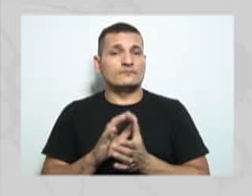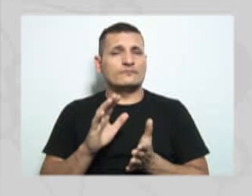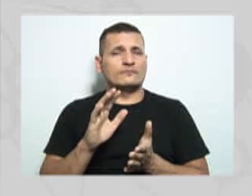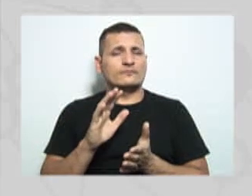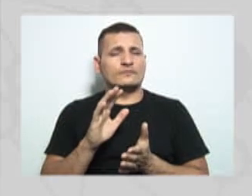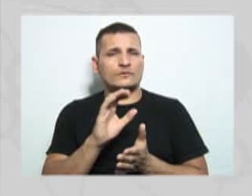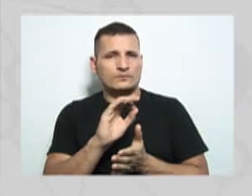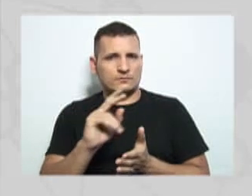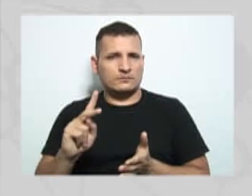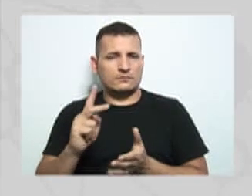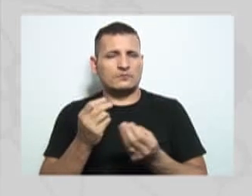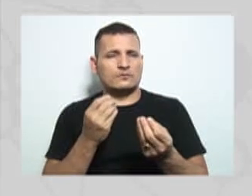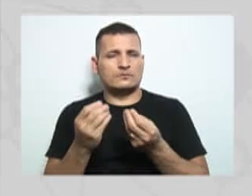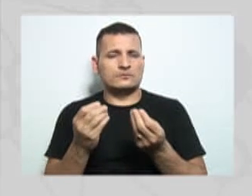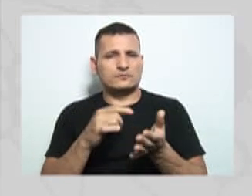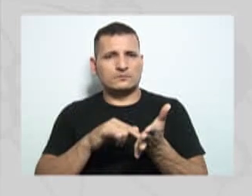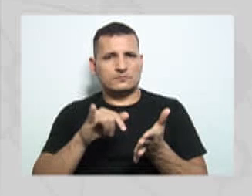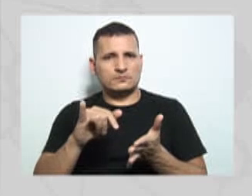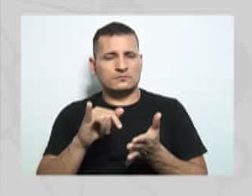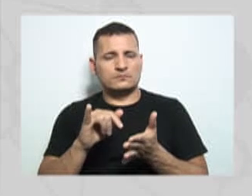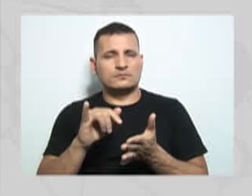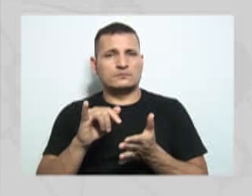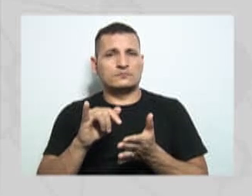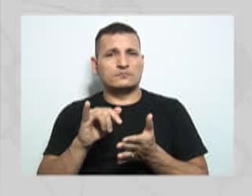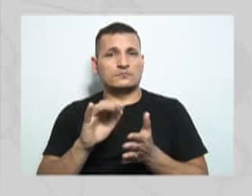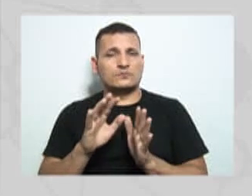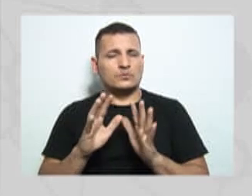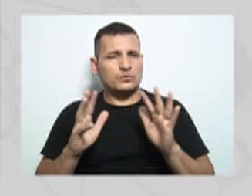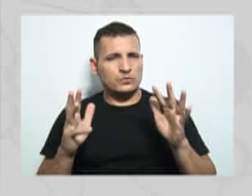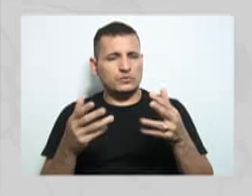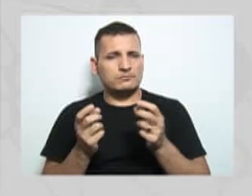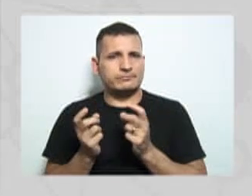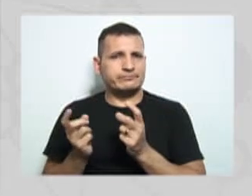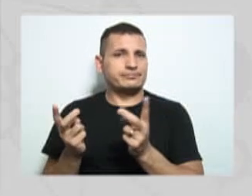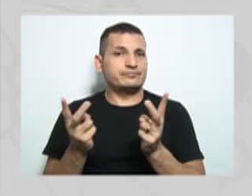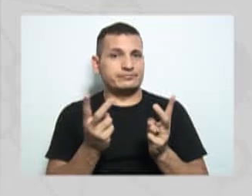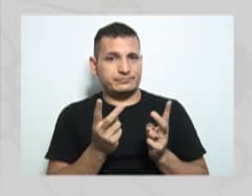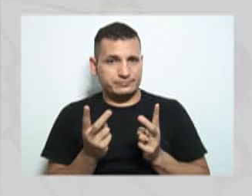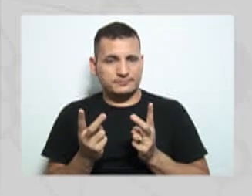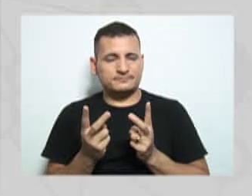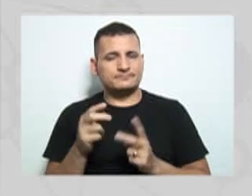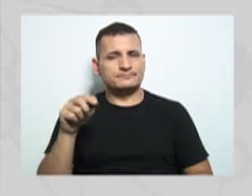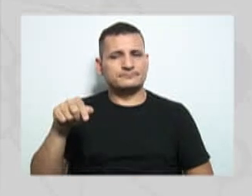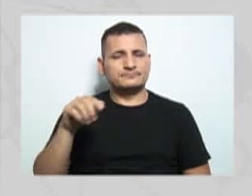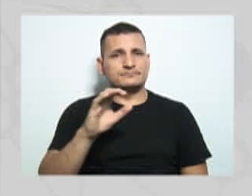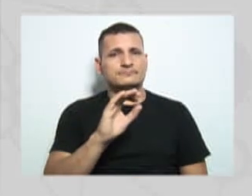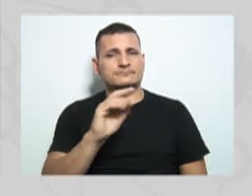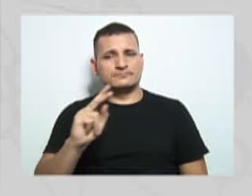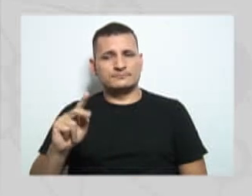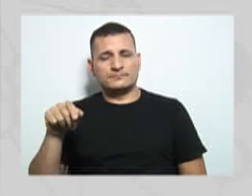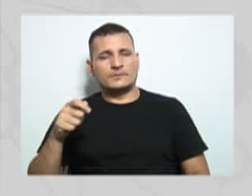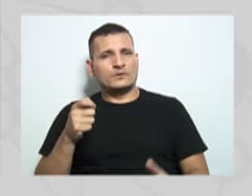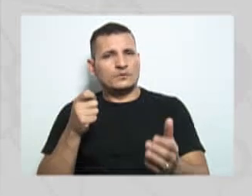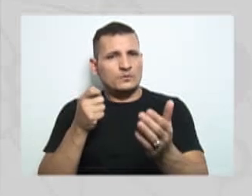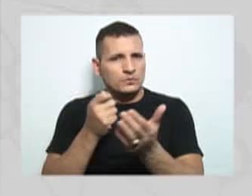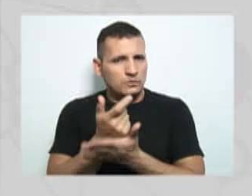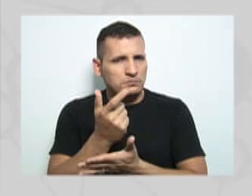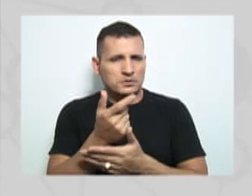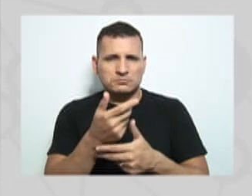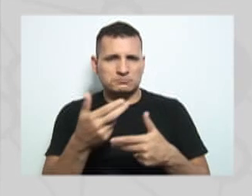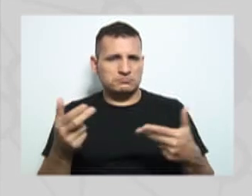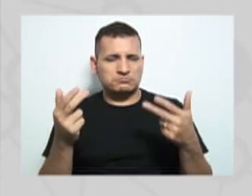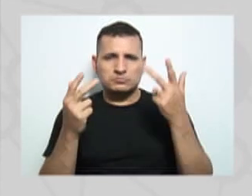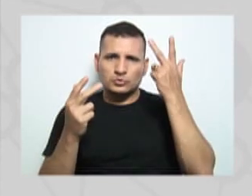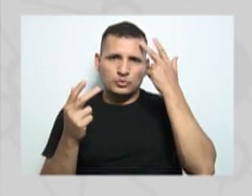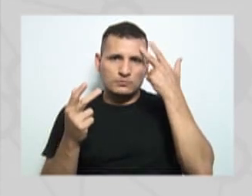cooperativas de consumo, é que todas as vendas, como é uma cooperativa que se compra bens comuns para